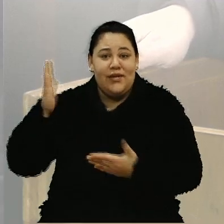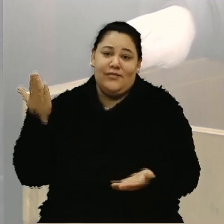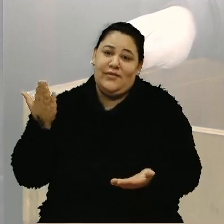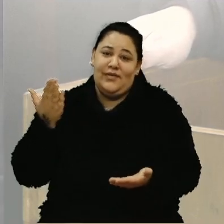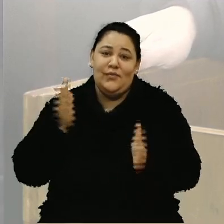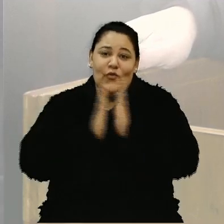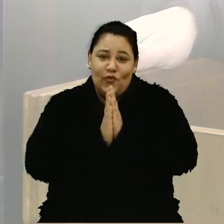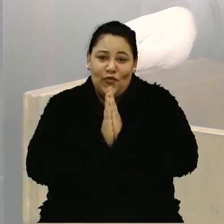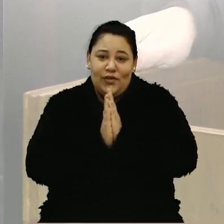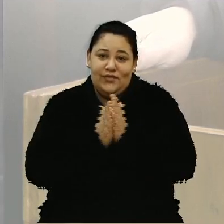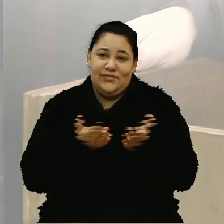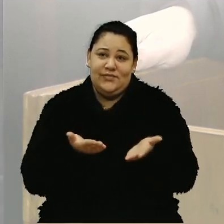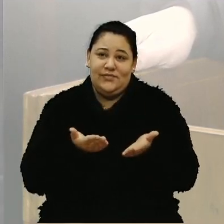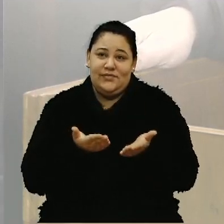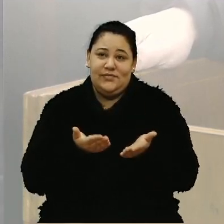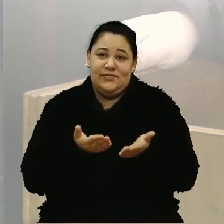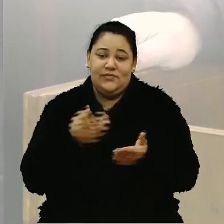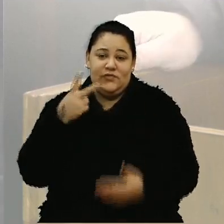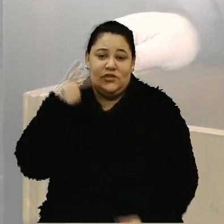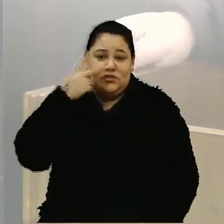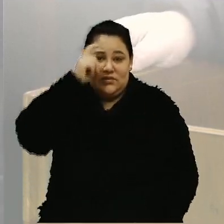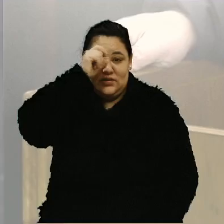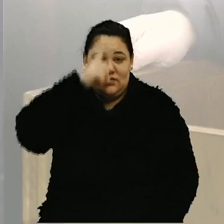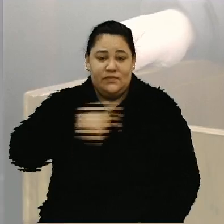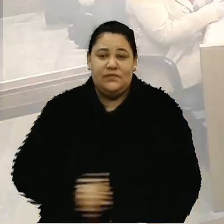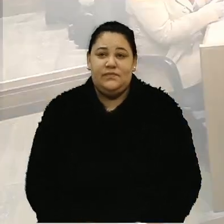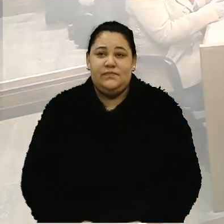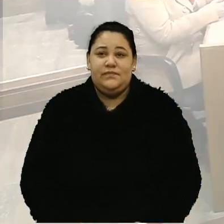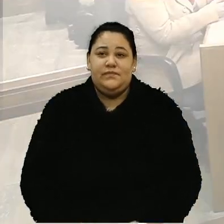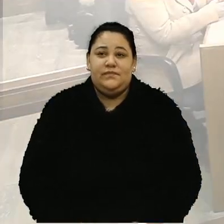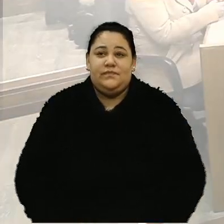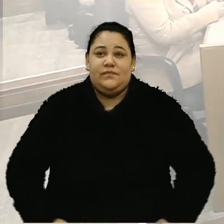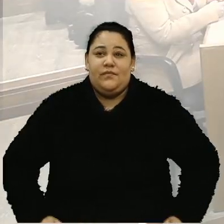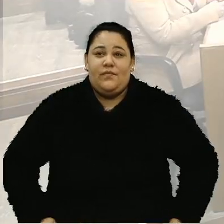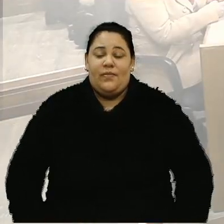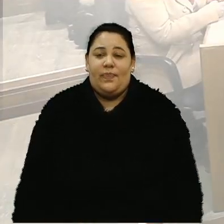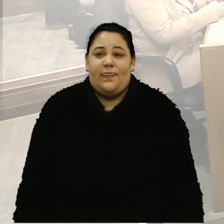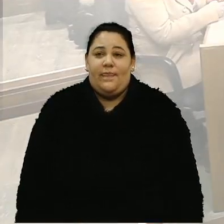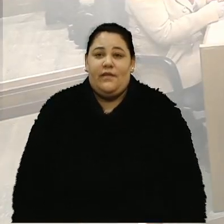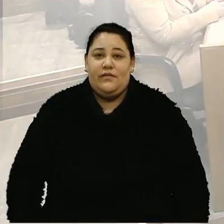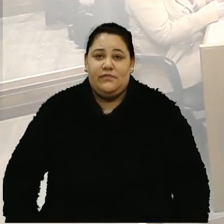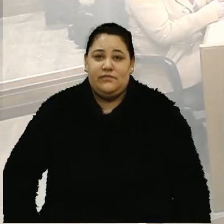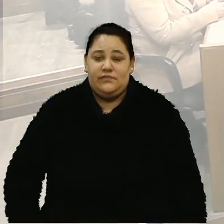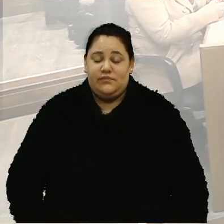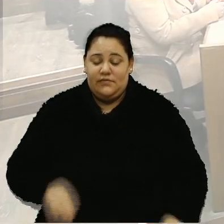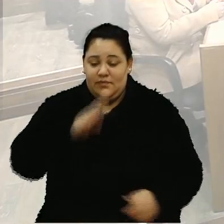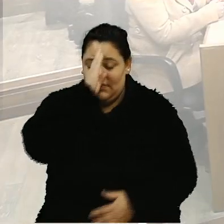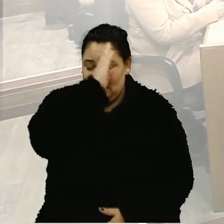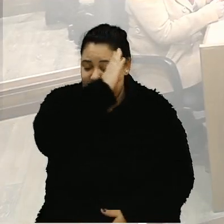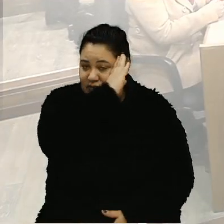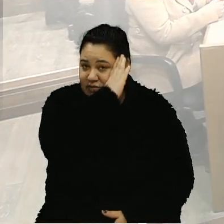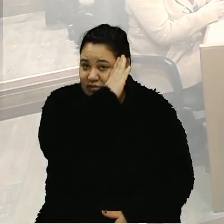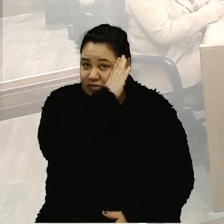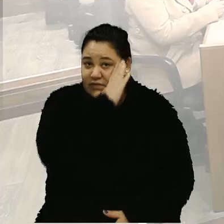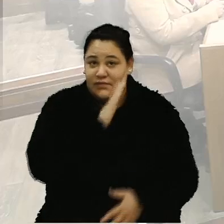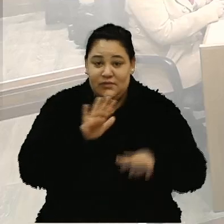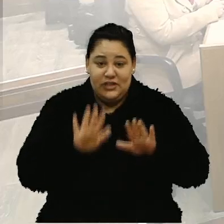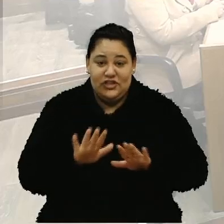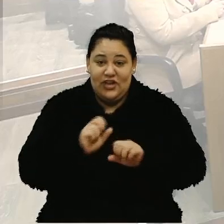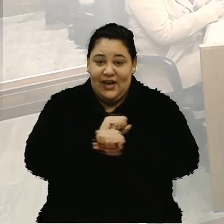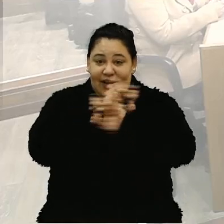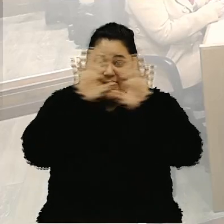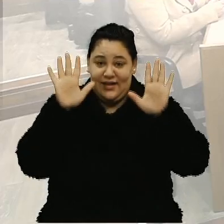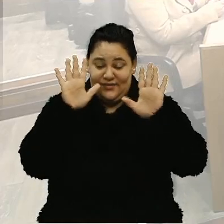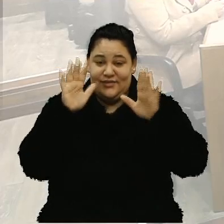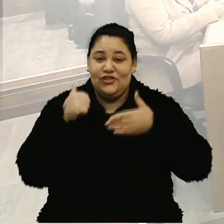favor. Tá? Vereador Scalco. Vereador Bressan, vamos deixar bem claro aqui que a gente é a favor de ensino